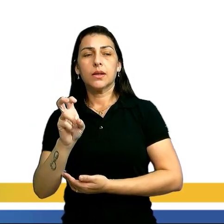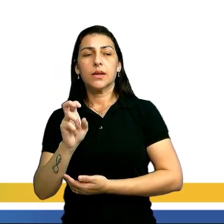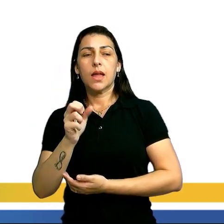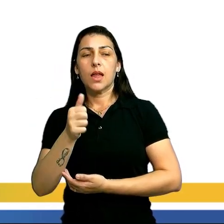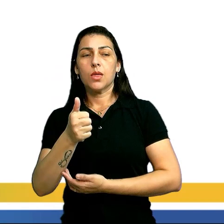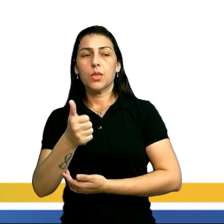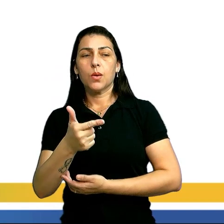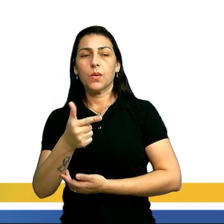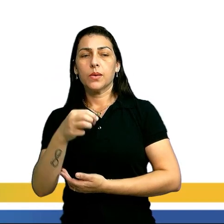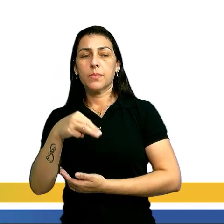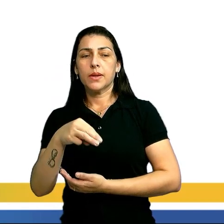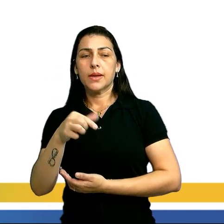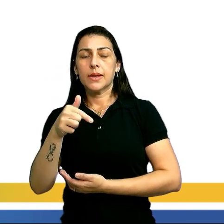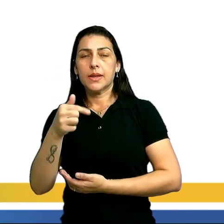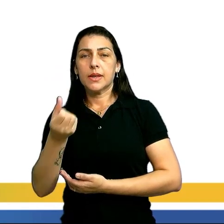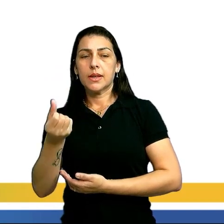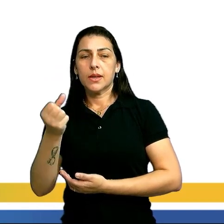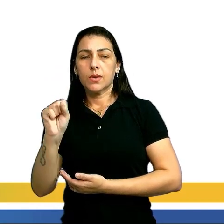12.